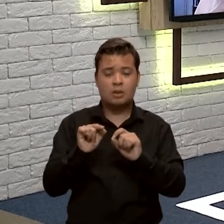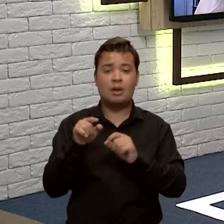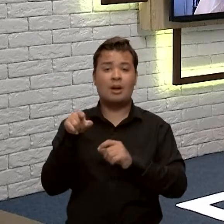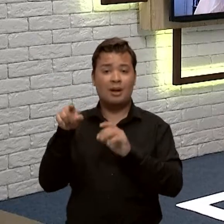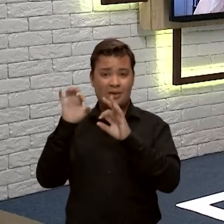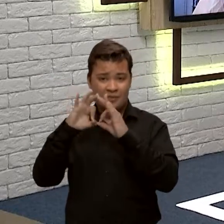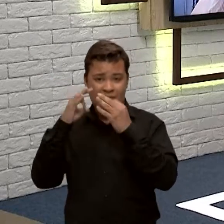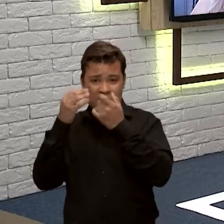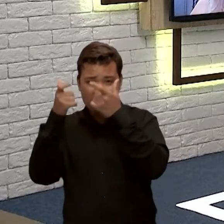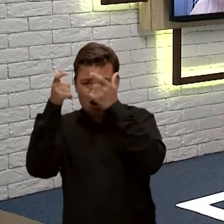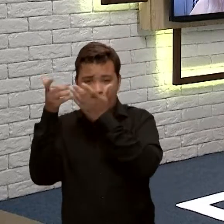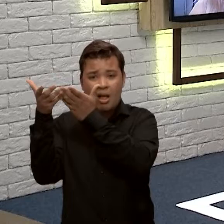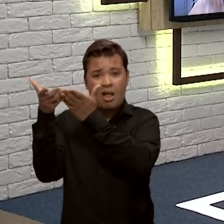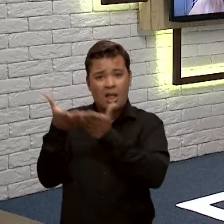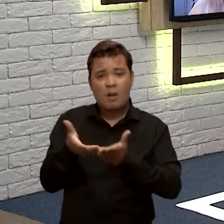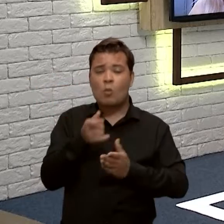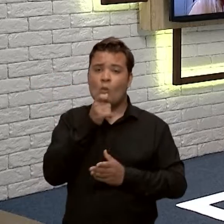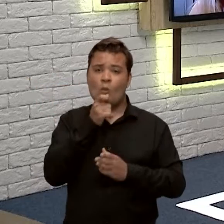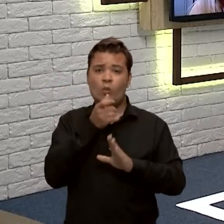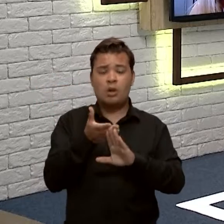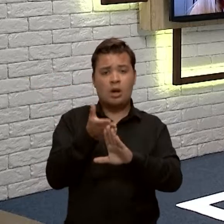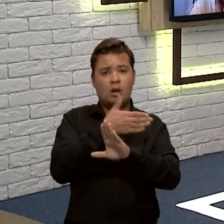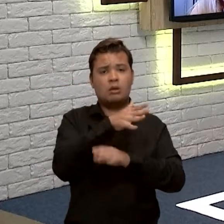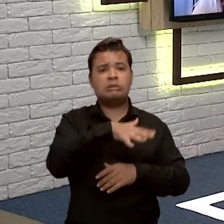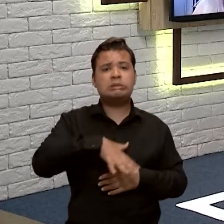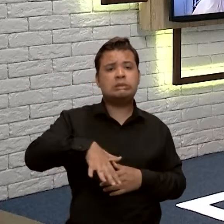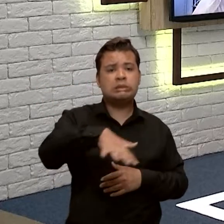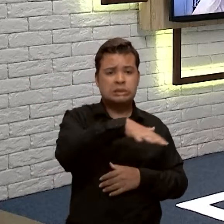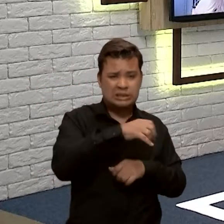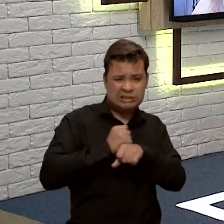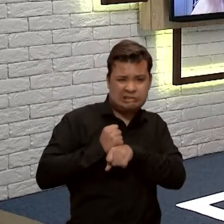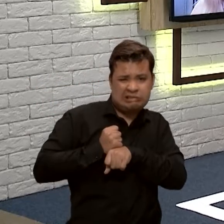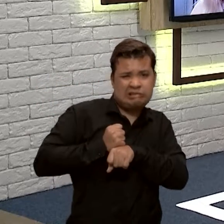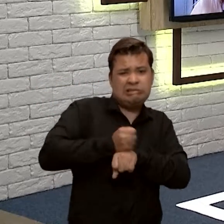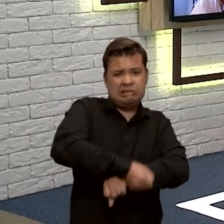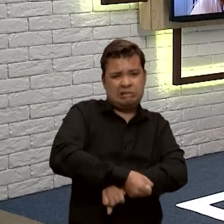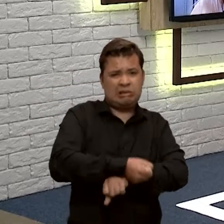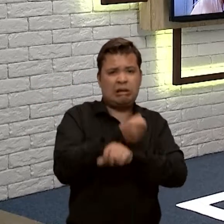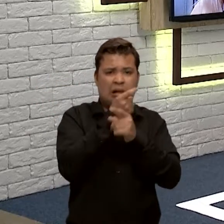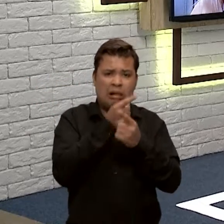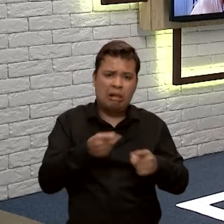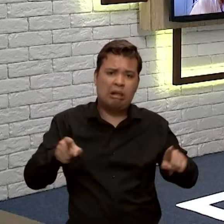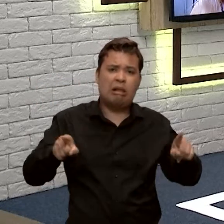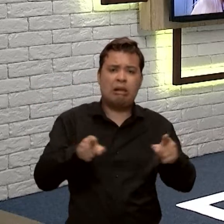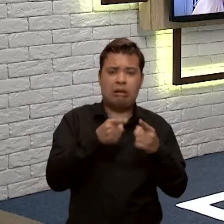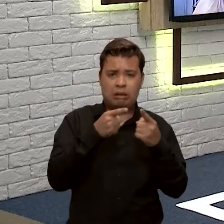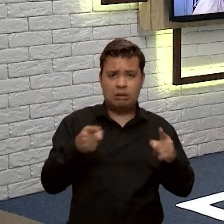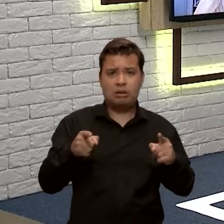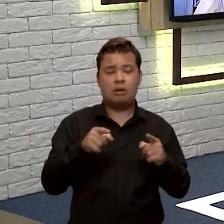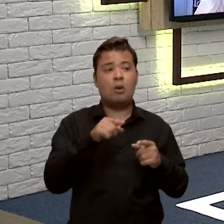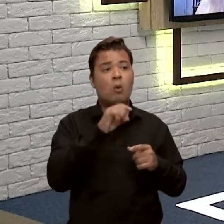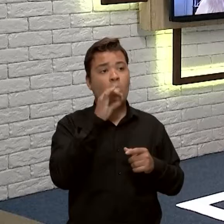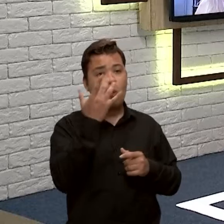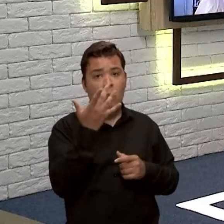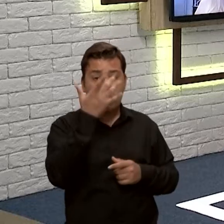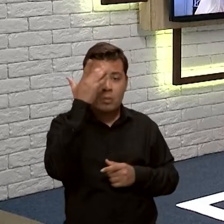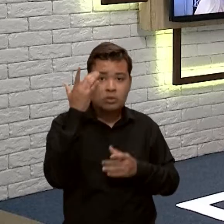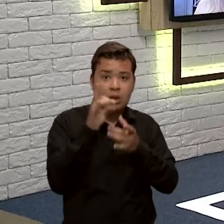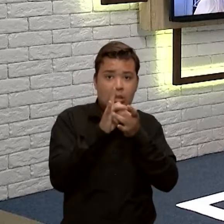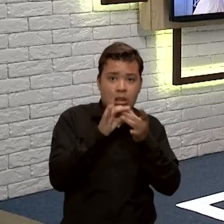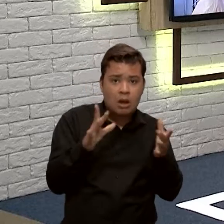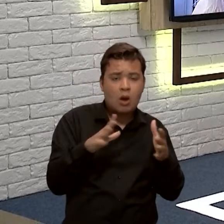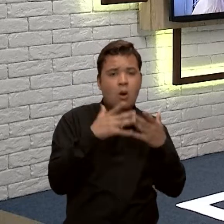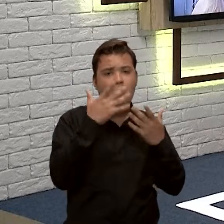real, eram todos pessoas escravizadas ou libertas, ou descendentes, e